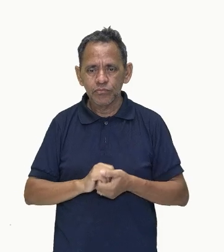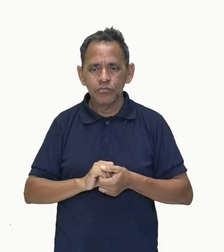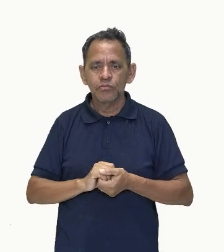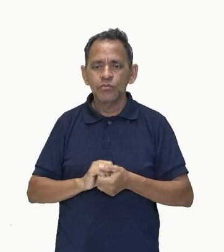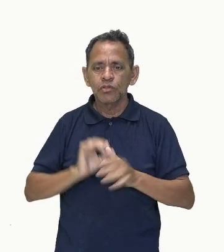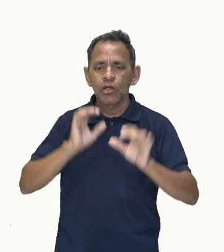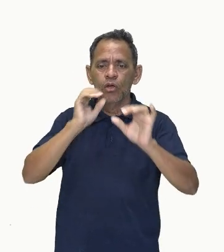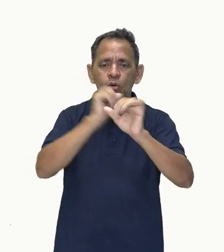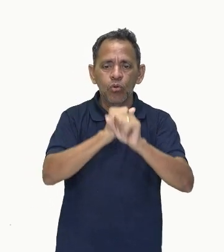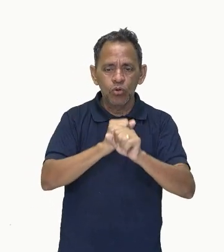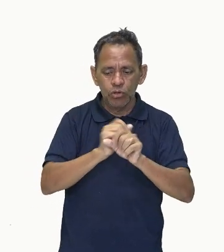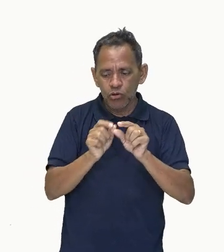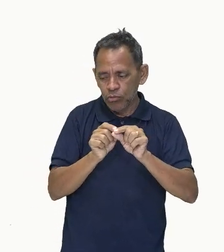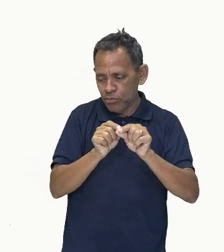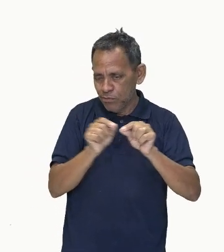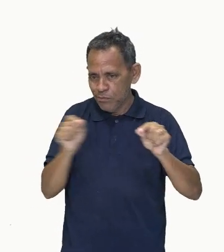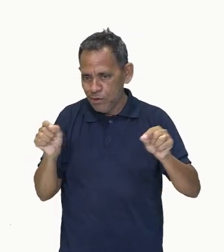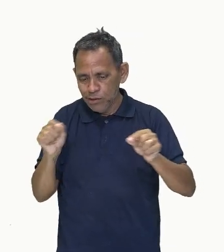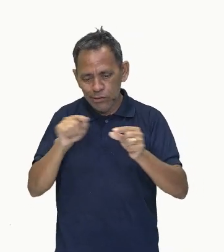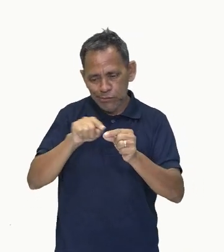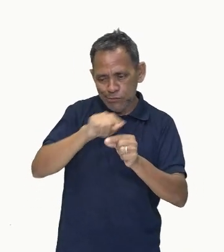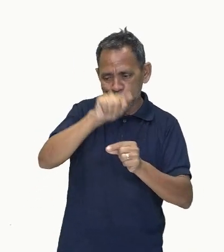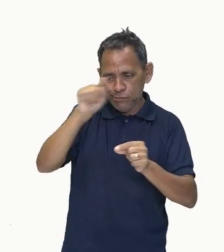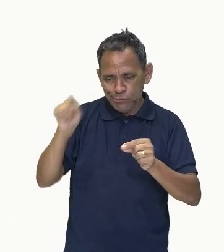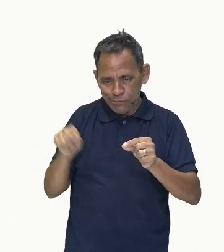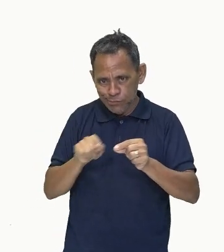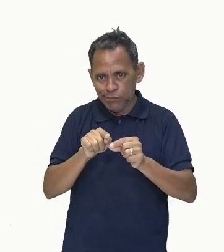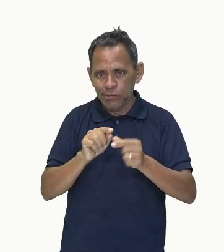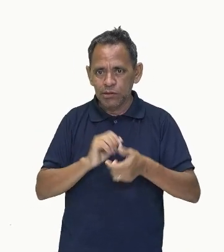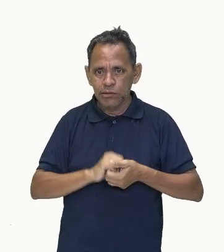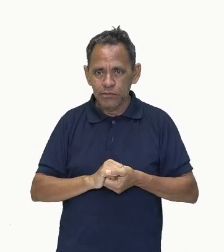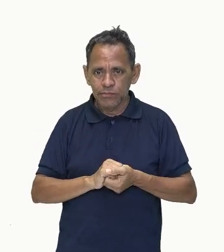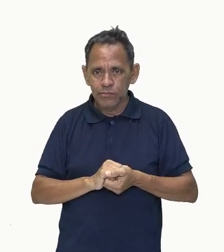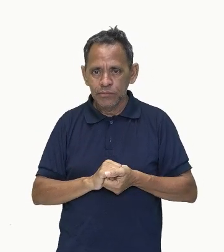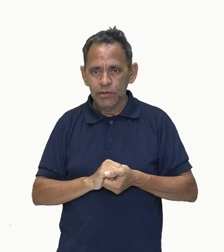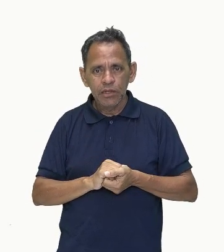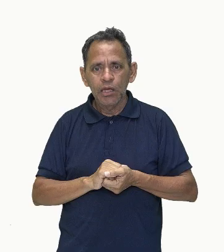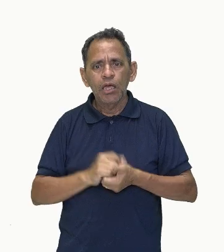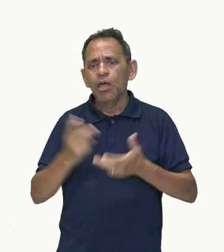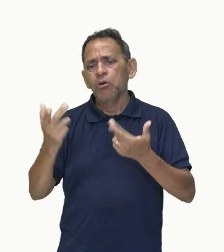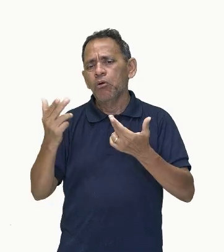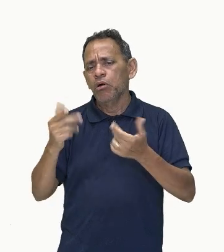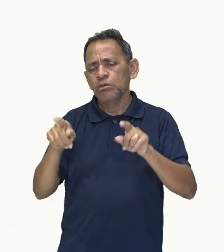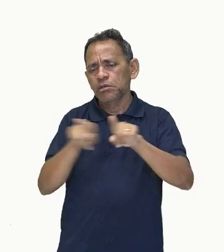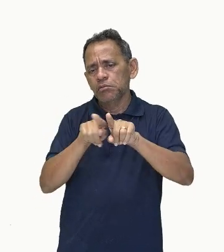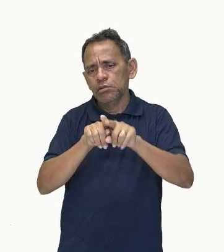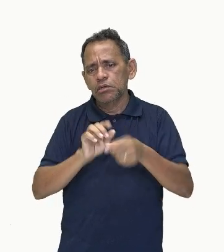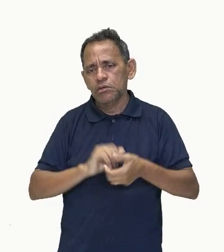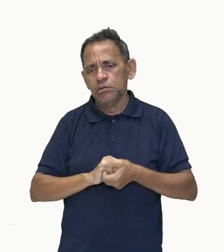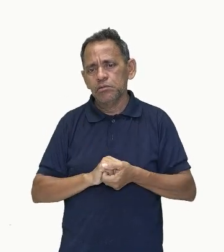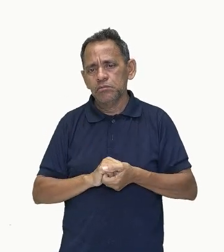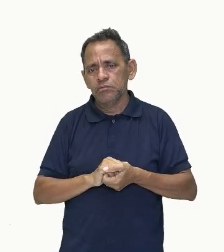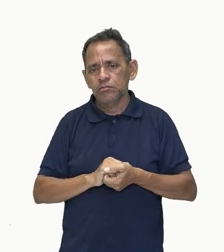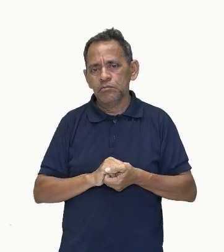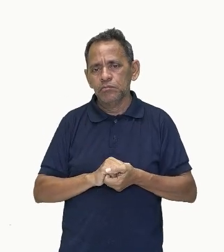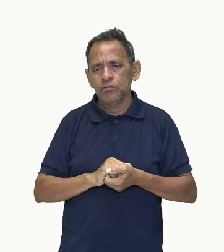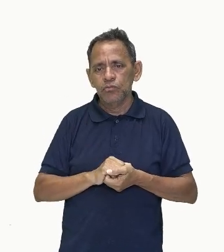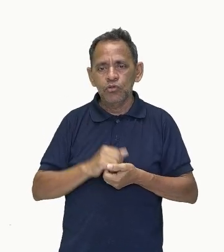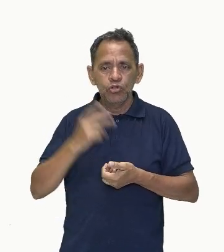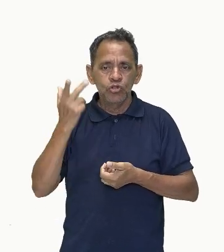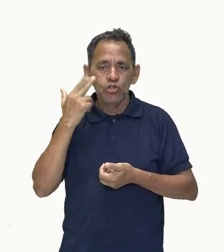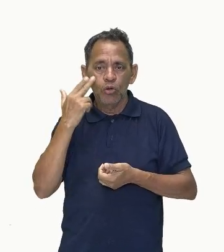circunferência a seguir. Então é a mesma história, né, gente? Muito tranquila a questão também.